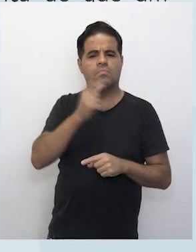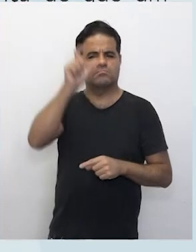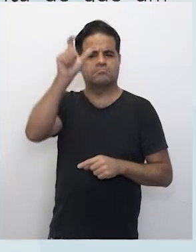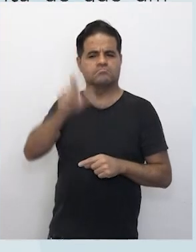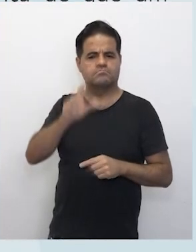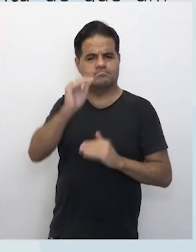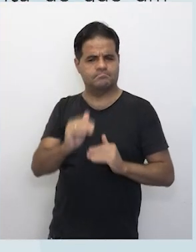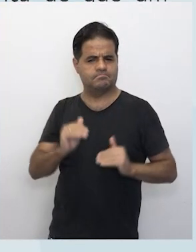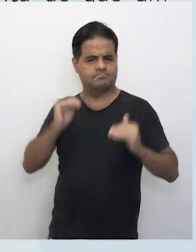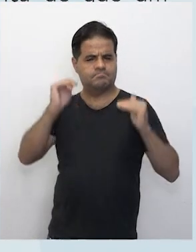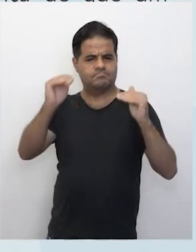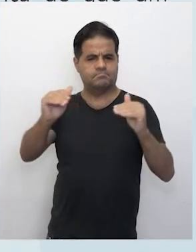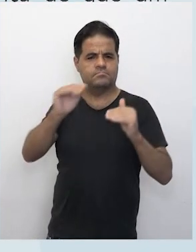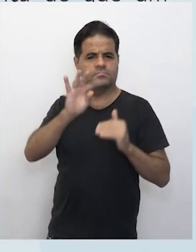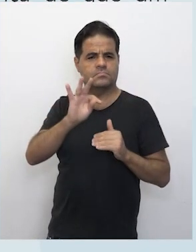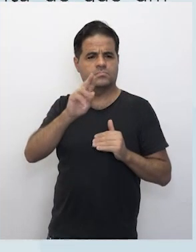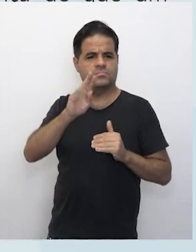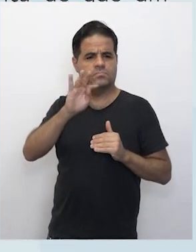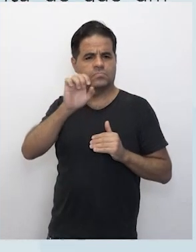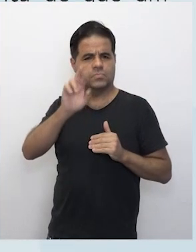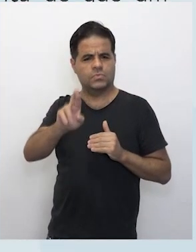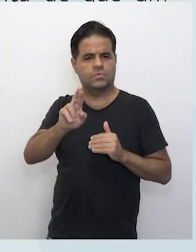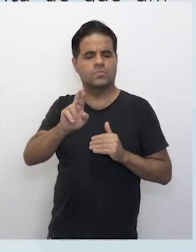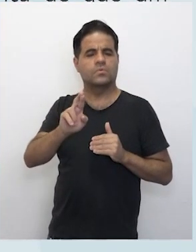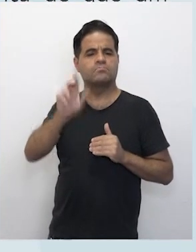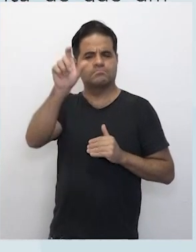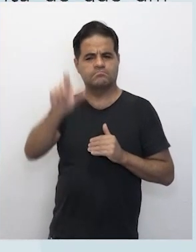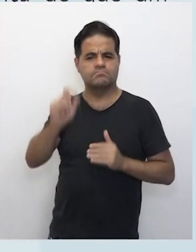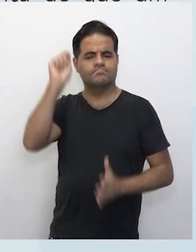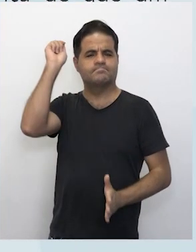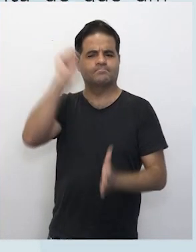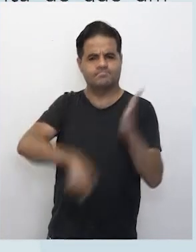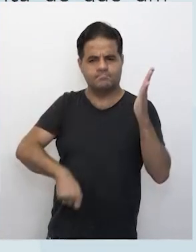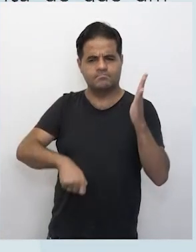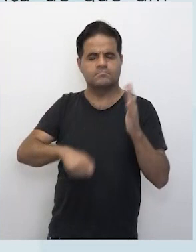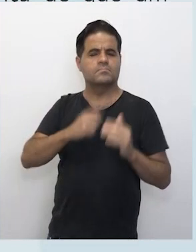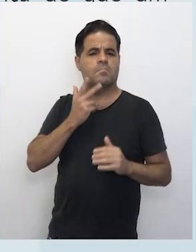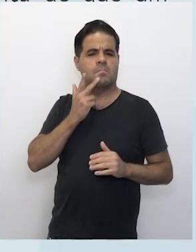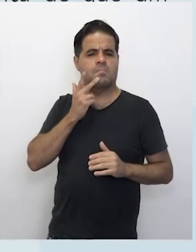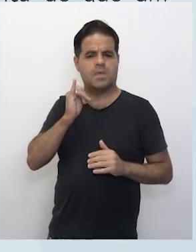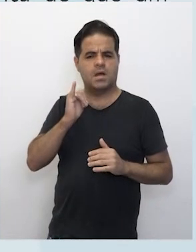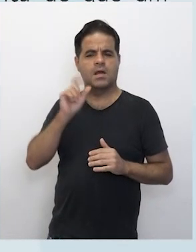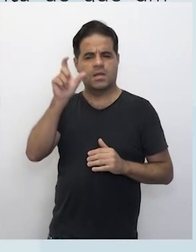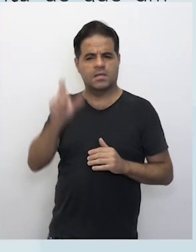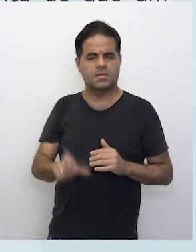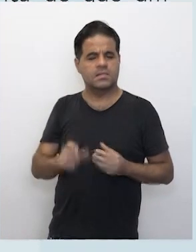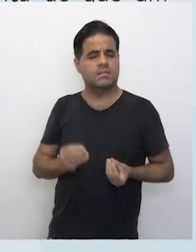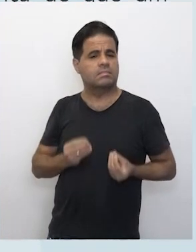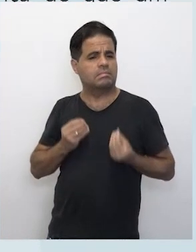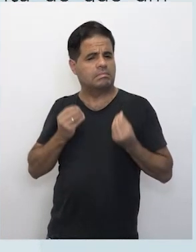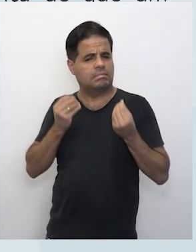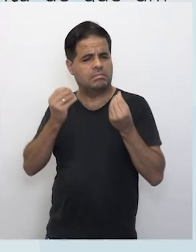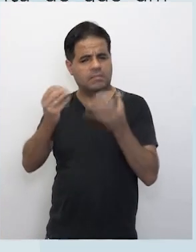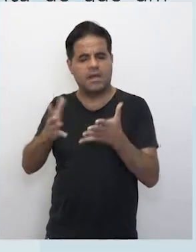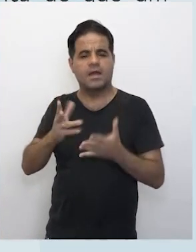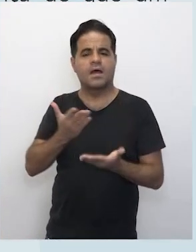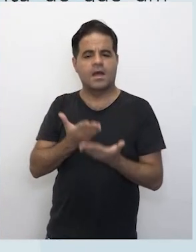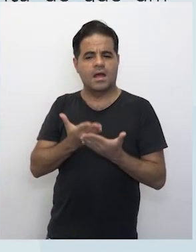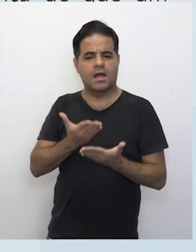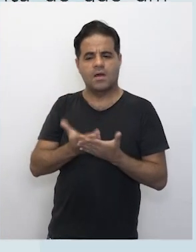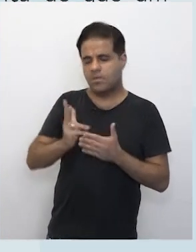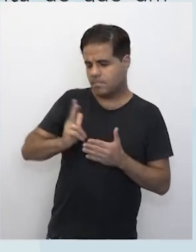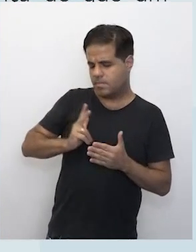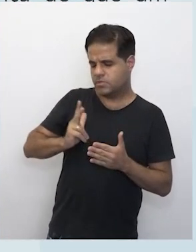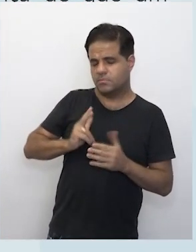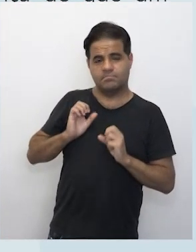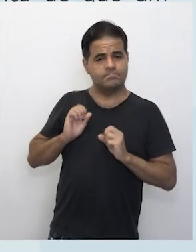né, que é o Agostino Tassi. O Agostino Tassi, ele foi contratado pelo pai da Artemisia para dar-lhe aulas particulares,